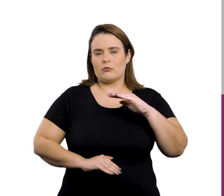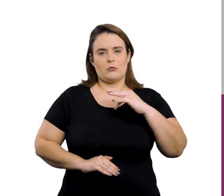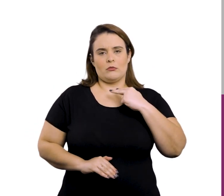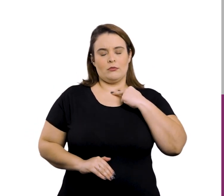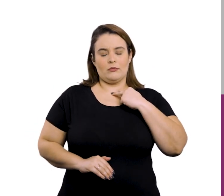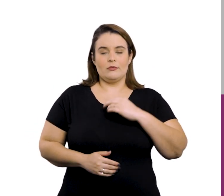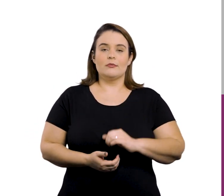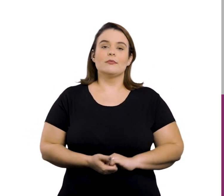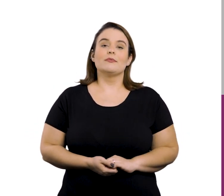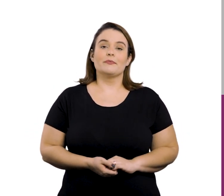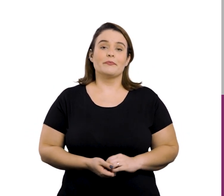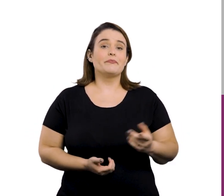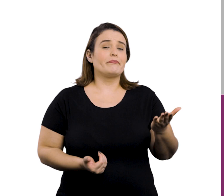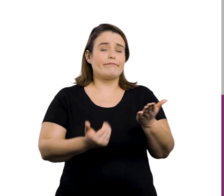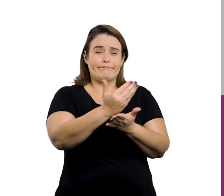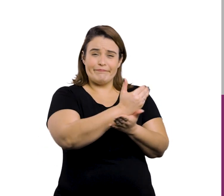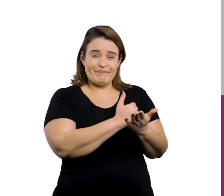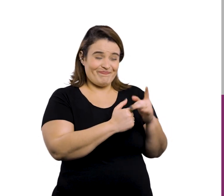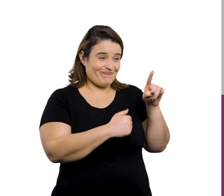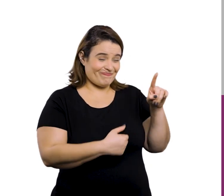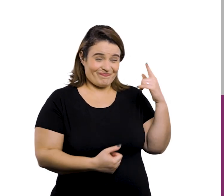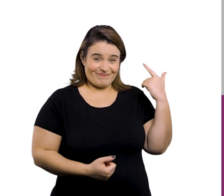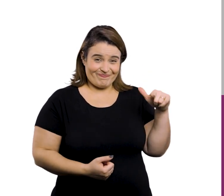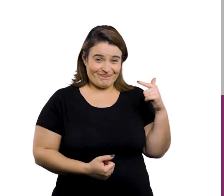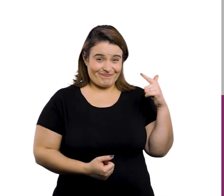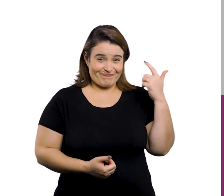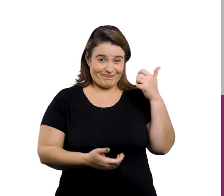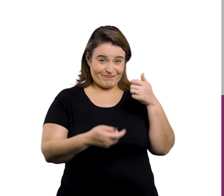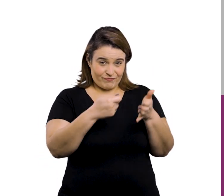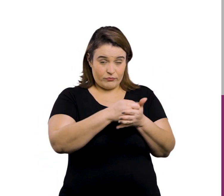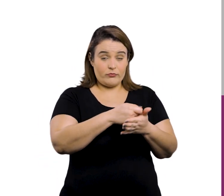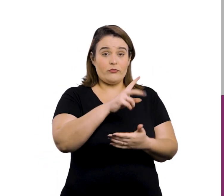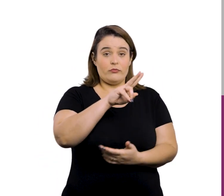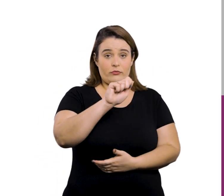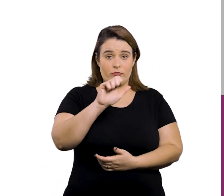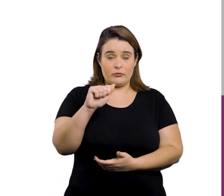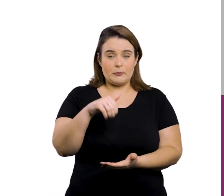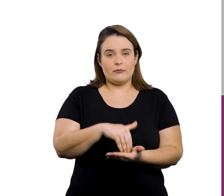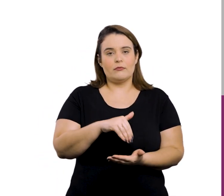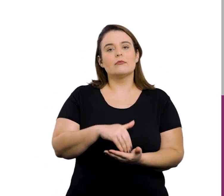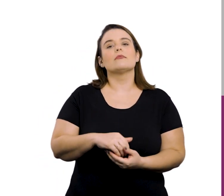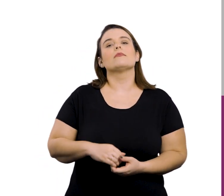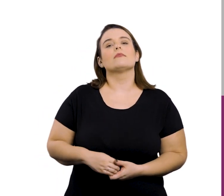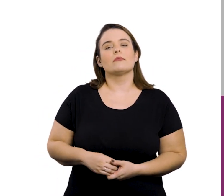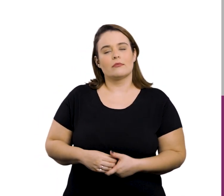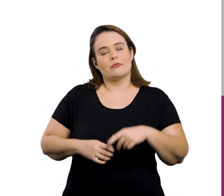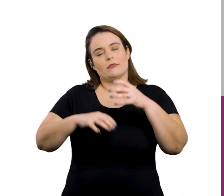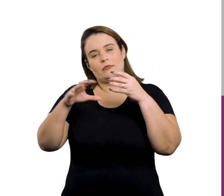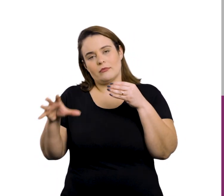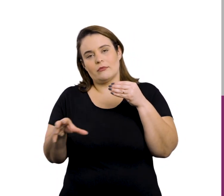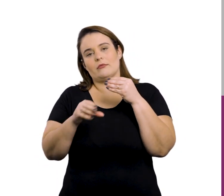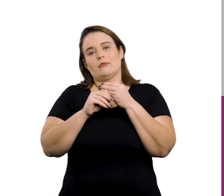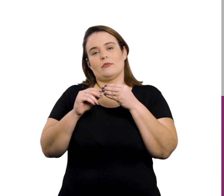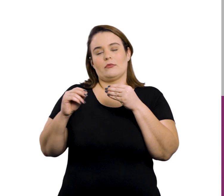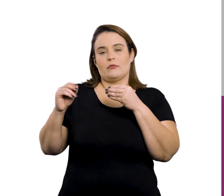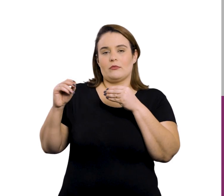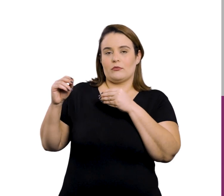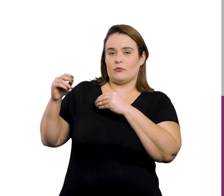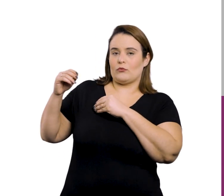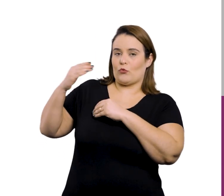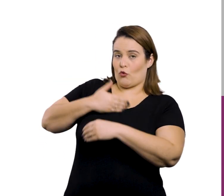VAA menor do que esse. As unidades da federação que não têm arrecadação suficiente para pagar o VAA